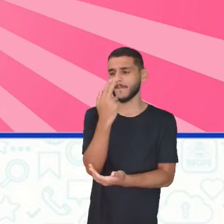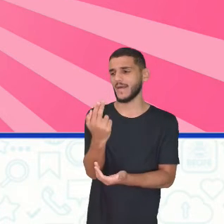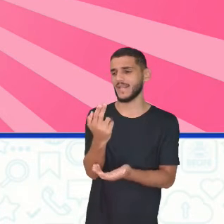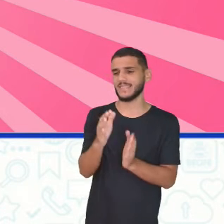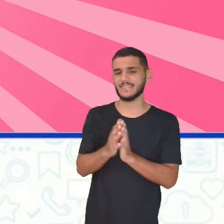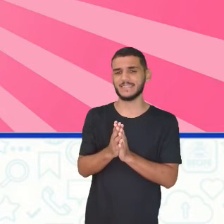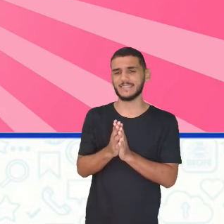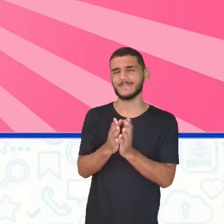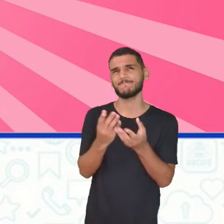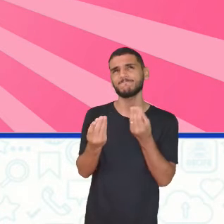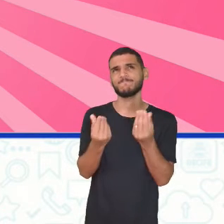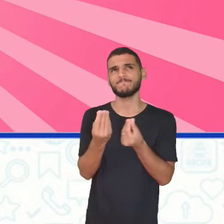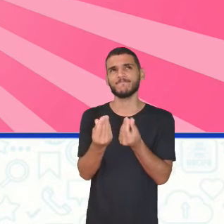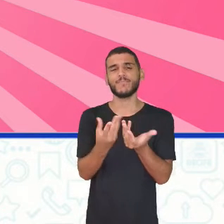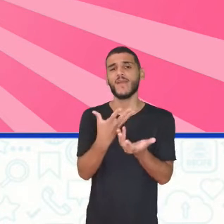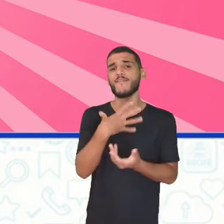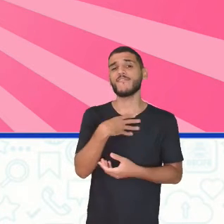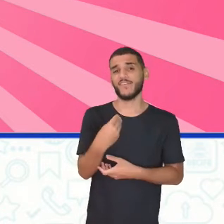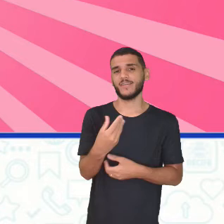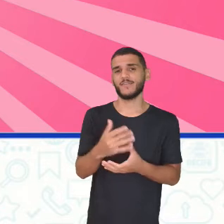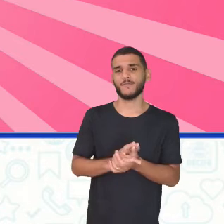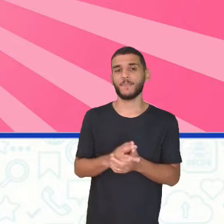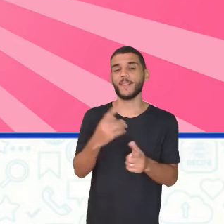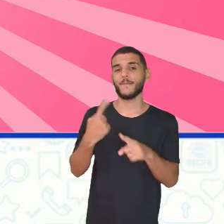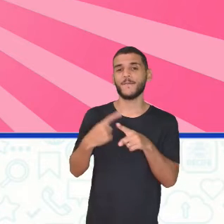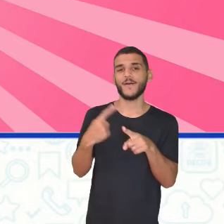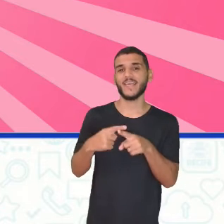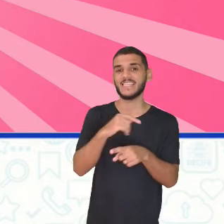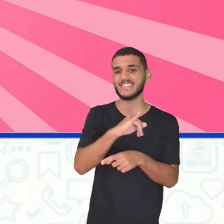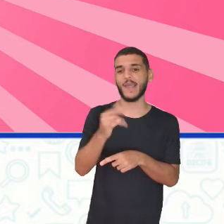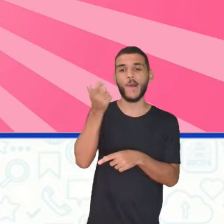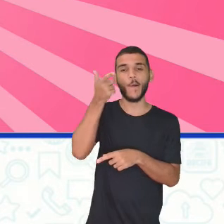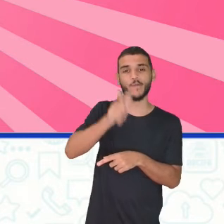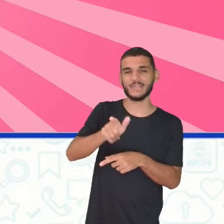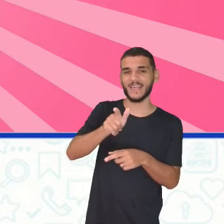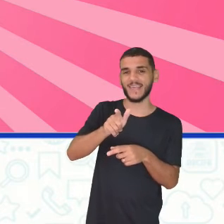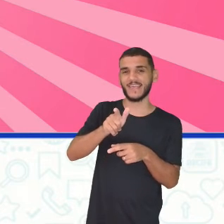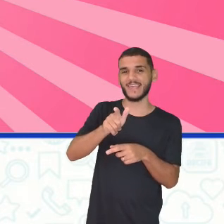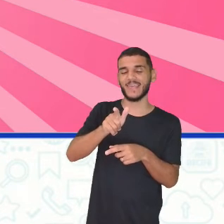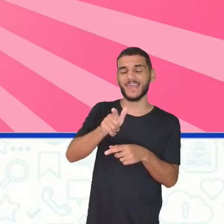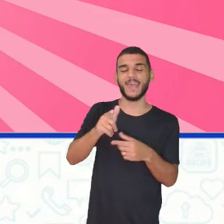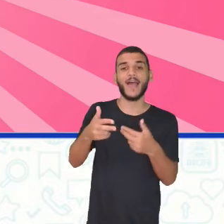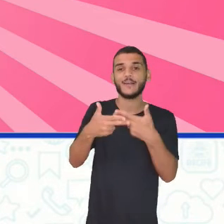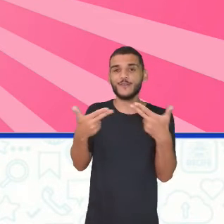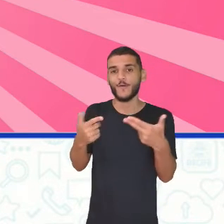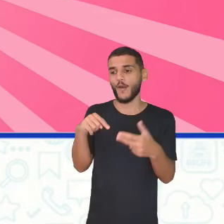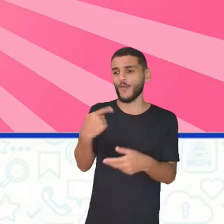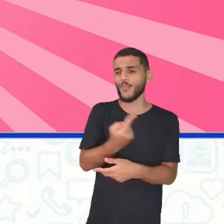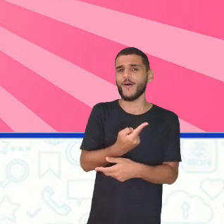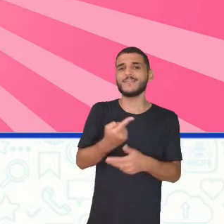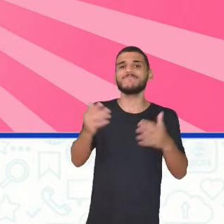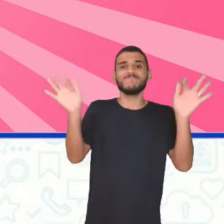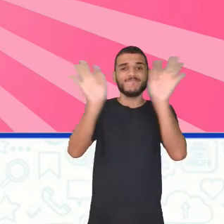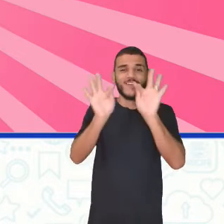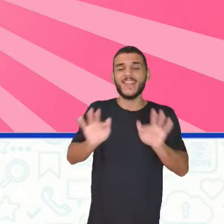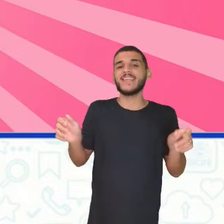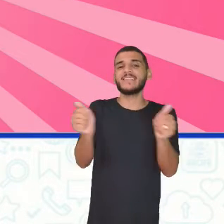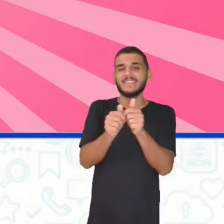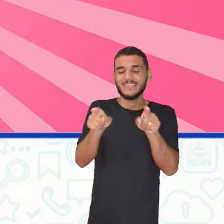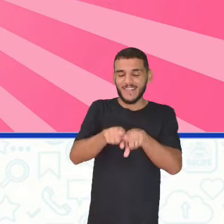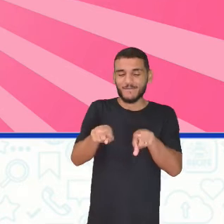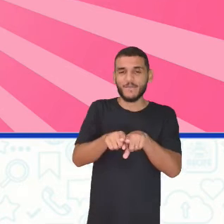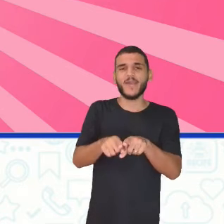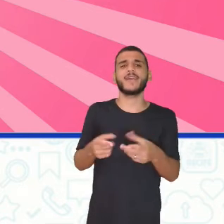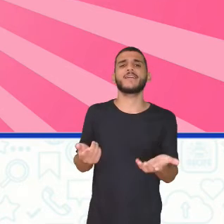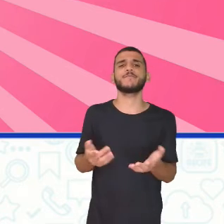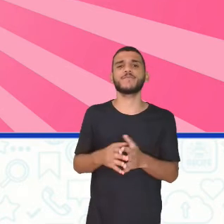quando vocês vencem, nós vencemos juntos com vocês. E nos alegramos. E choramos também,